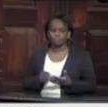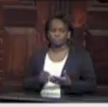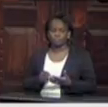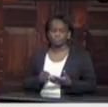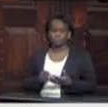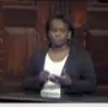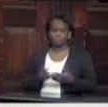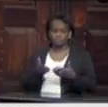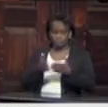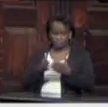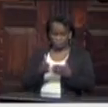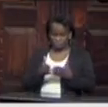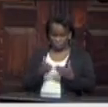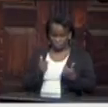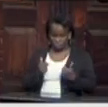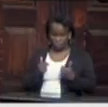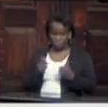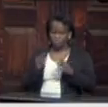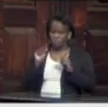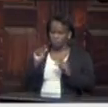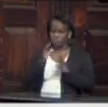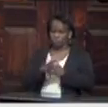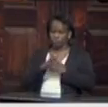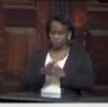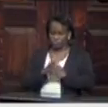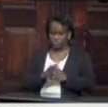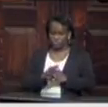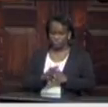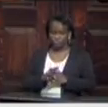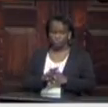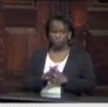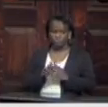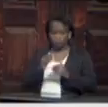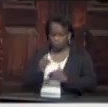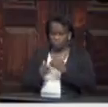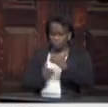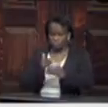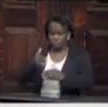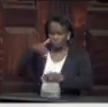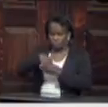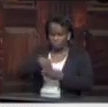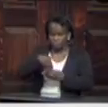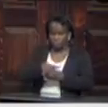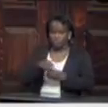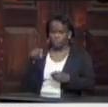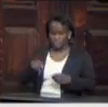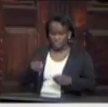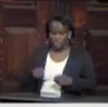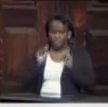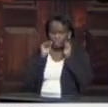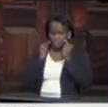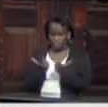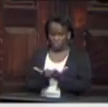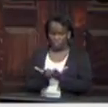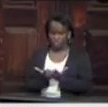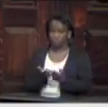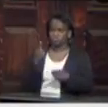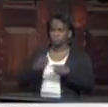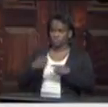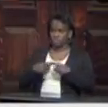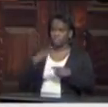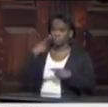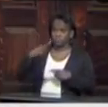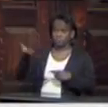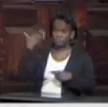em que pese está um pouco confuso o processo de votação aqui na casa, porque na